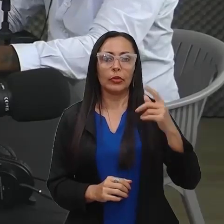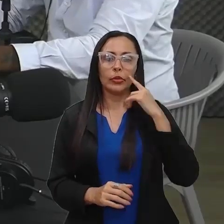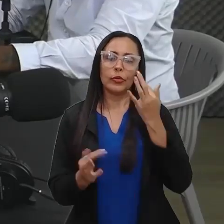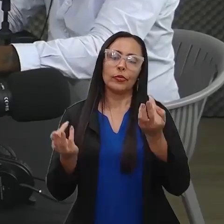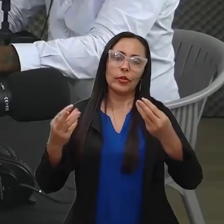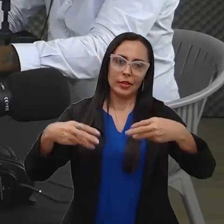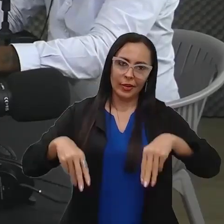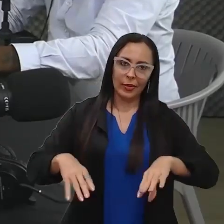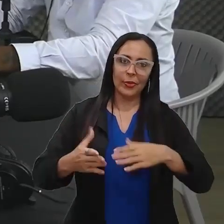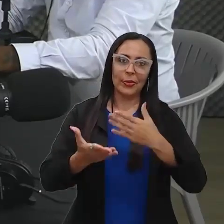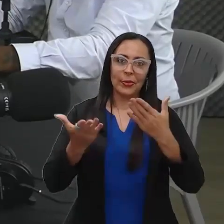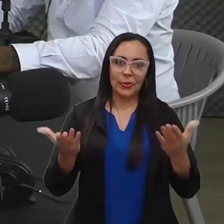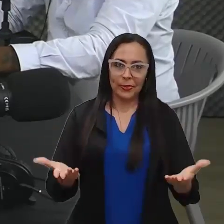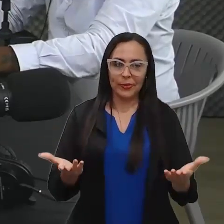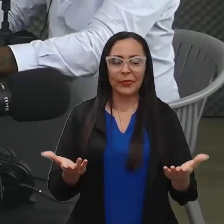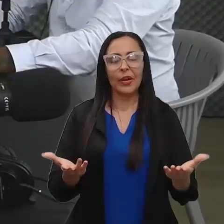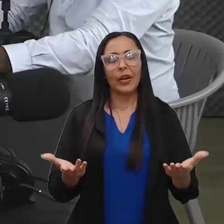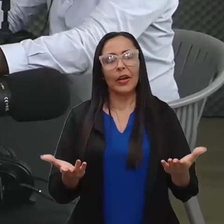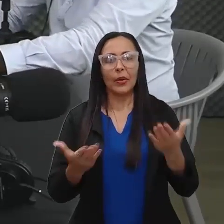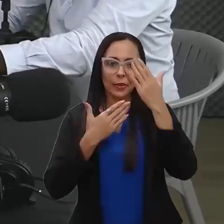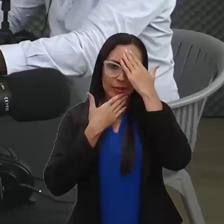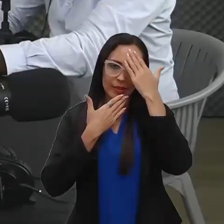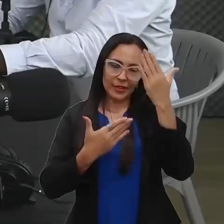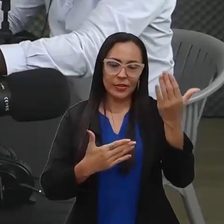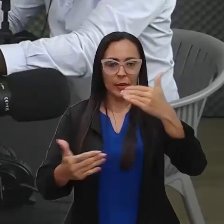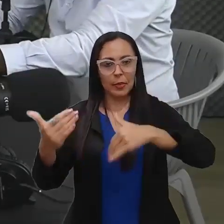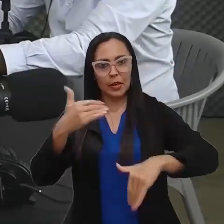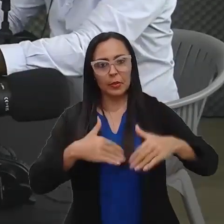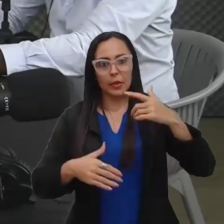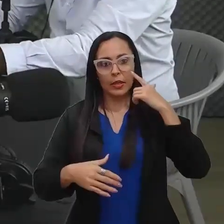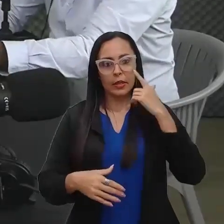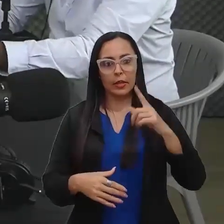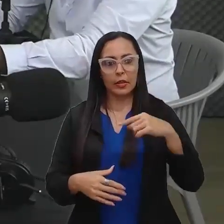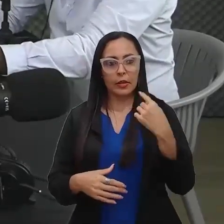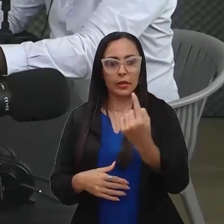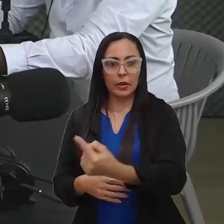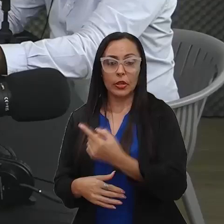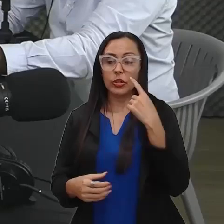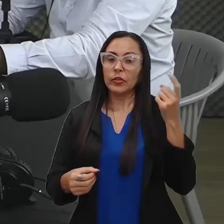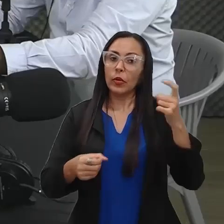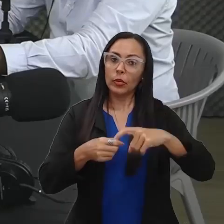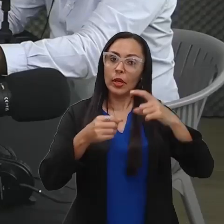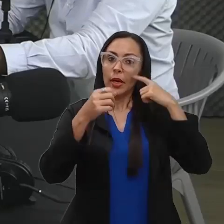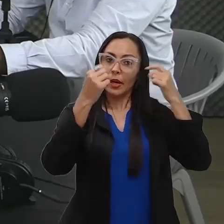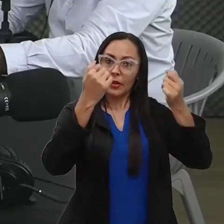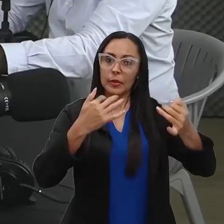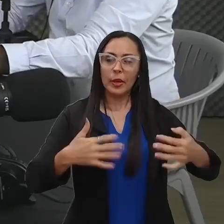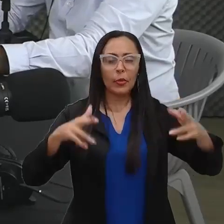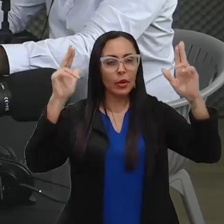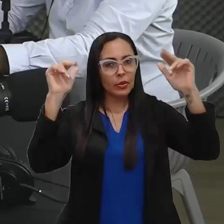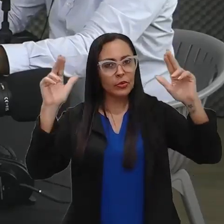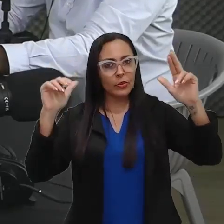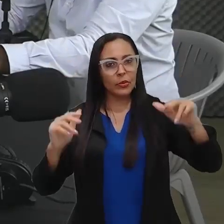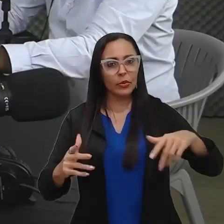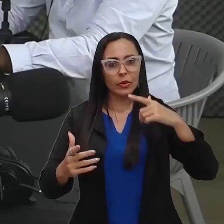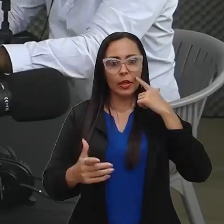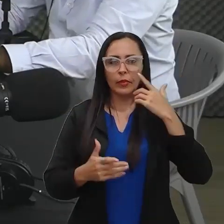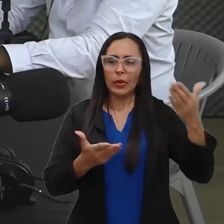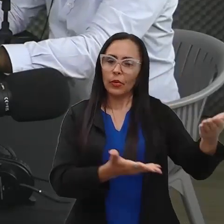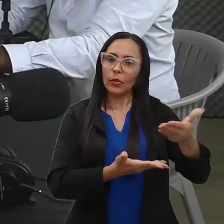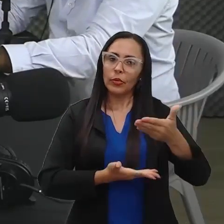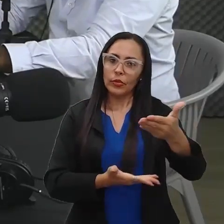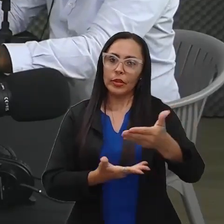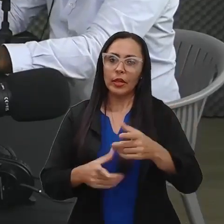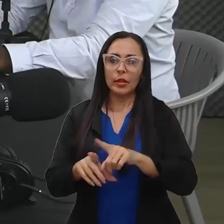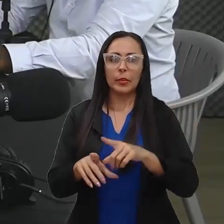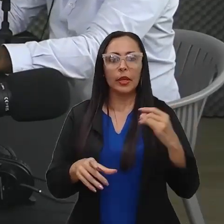muito a participação de vocês. Eu vou fazer o convite novamente para a gente voltar a falar sobre o assunto, trazer outras pessoas também, porque eu acho que é importante